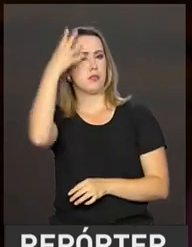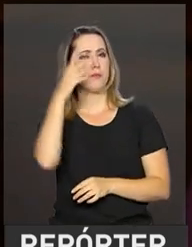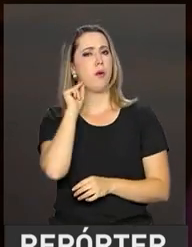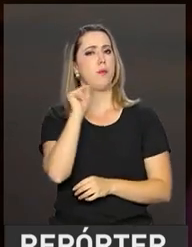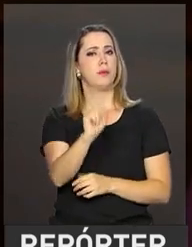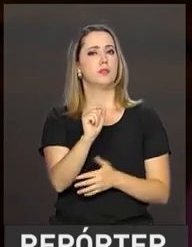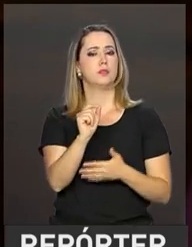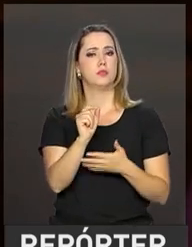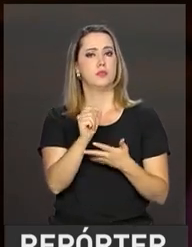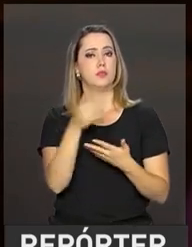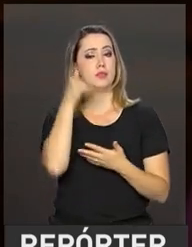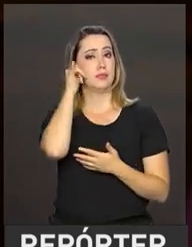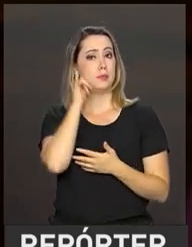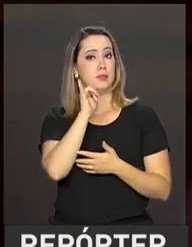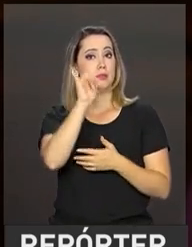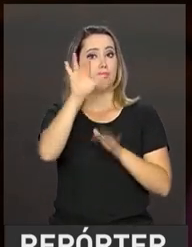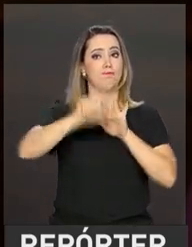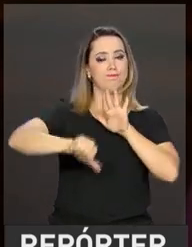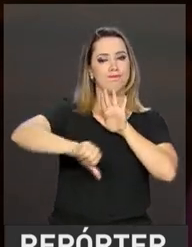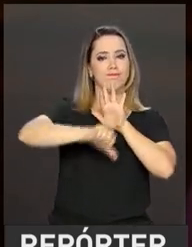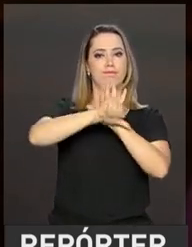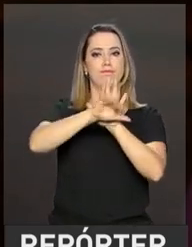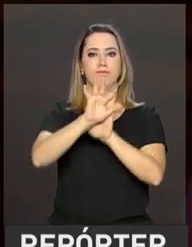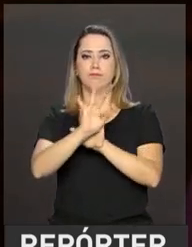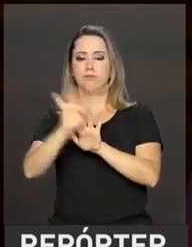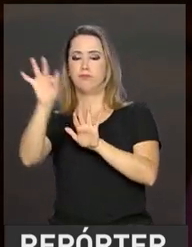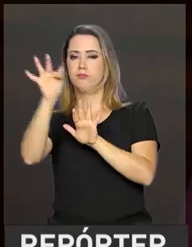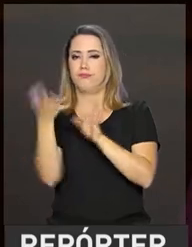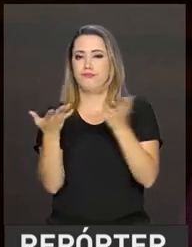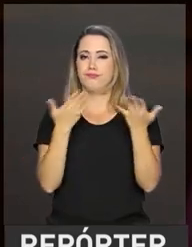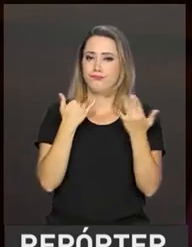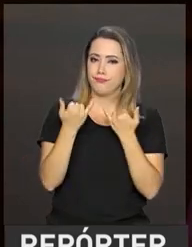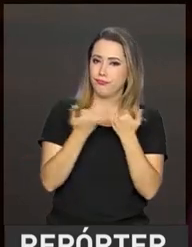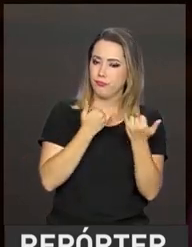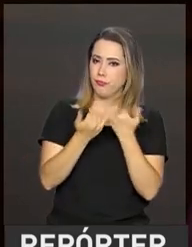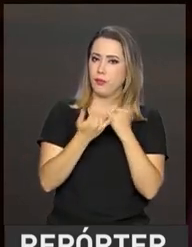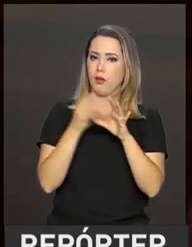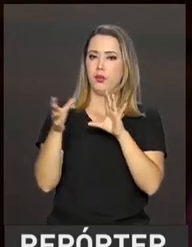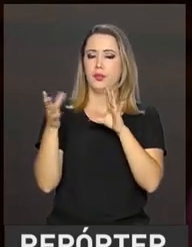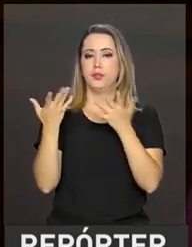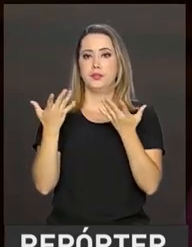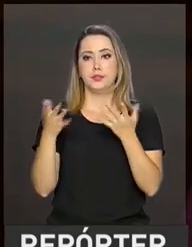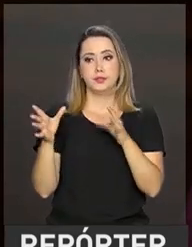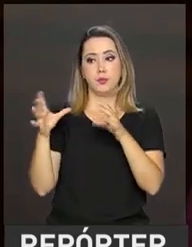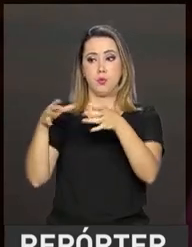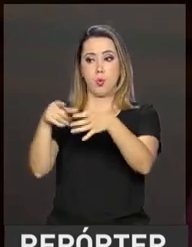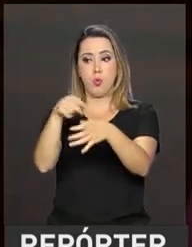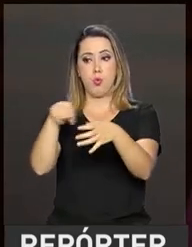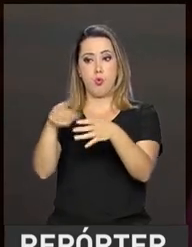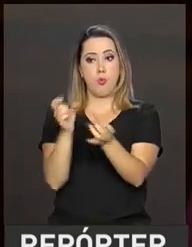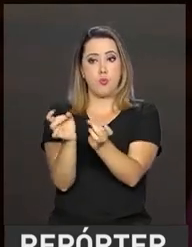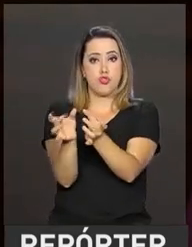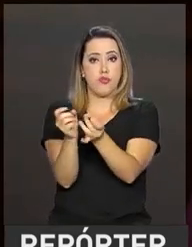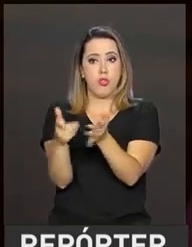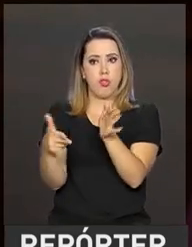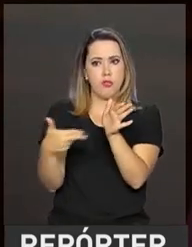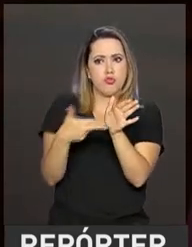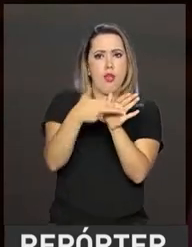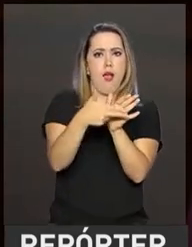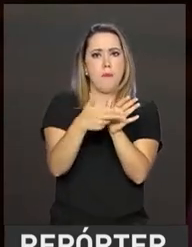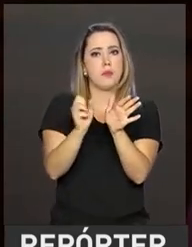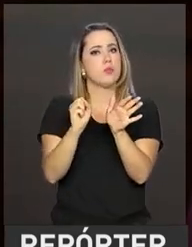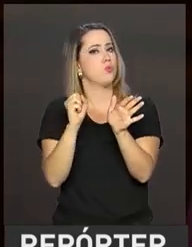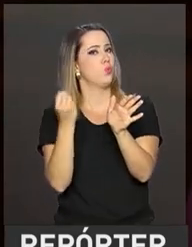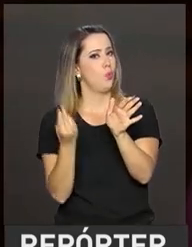relacionadas ao combate a crimes federais como a associação ao tráfico internacional de armas e de drogas receptação de armas e de